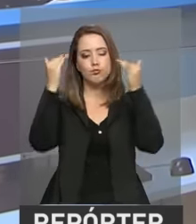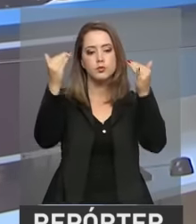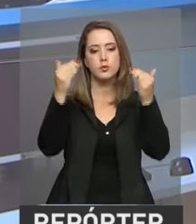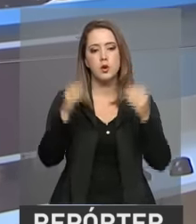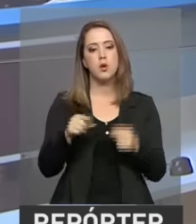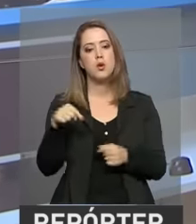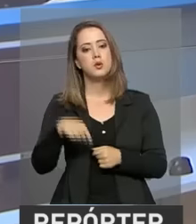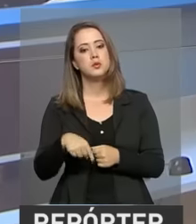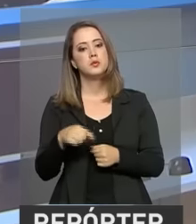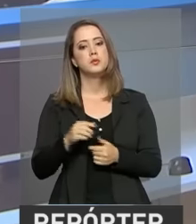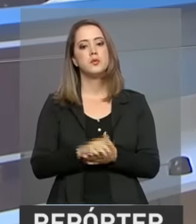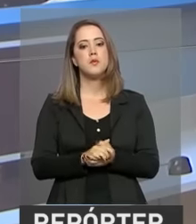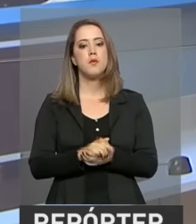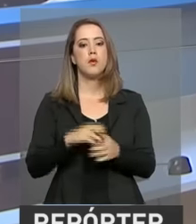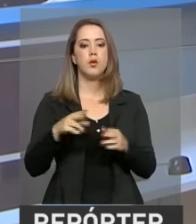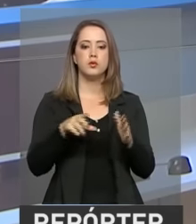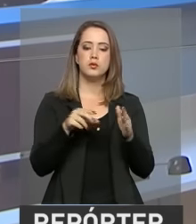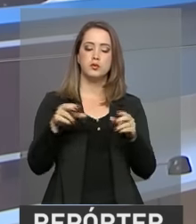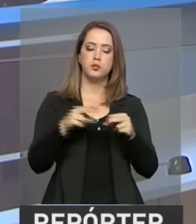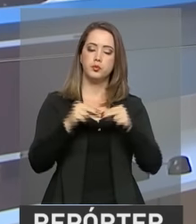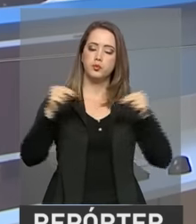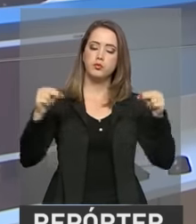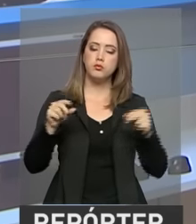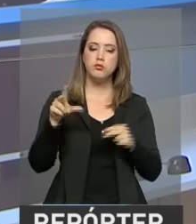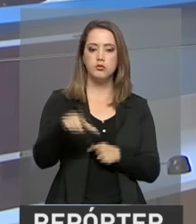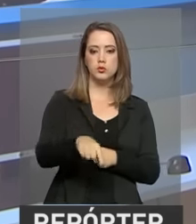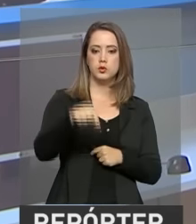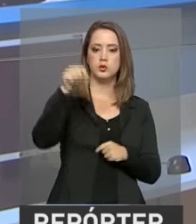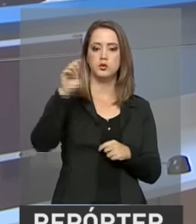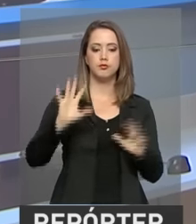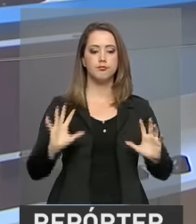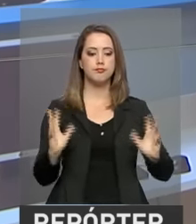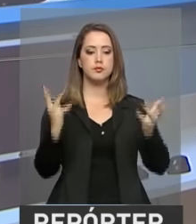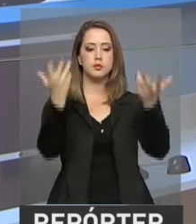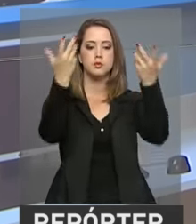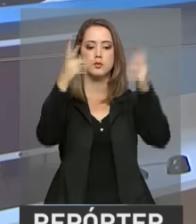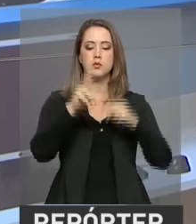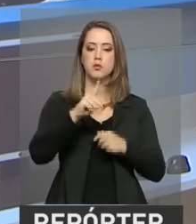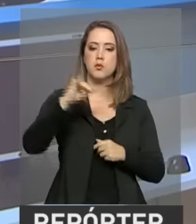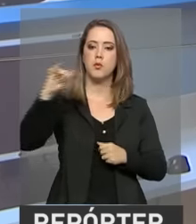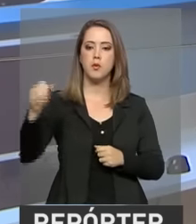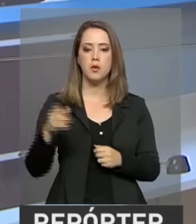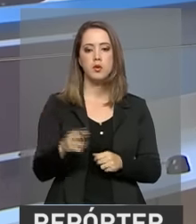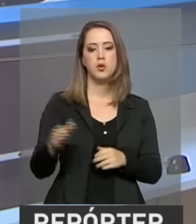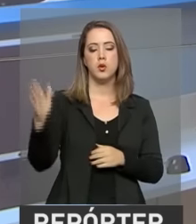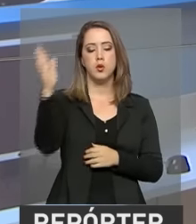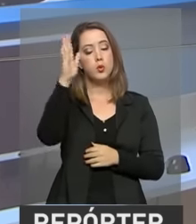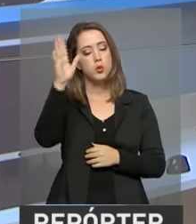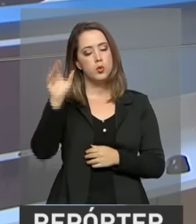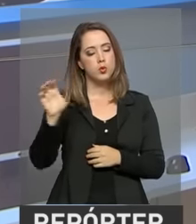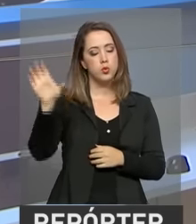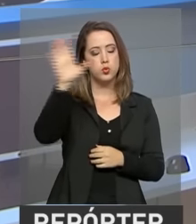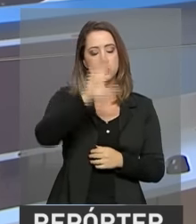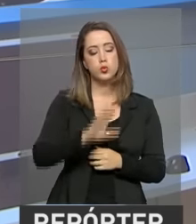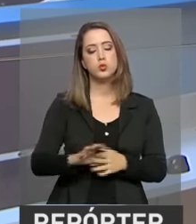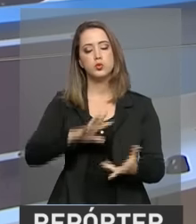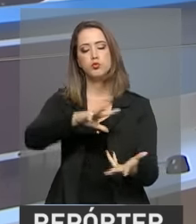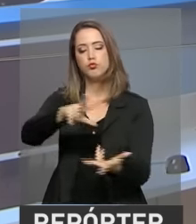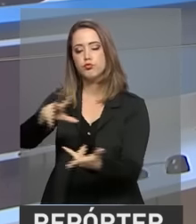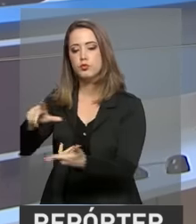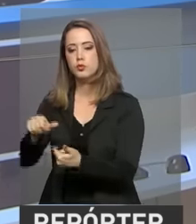fuzileiros navais de Brasília foi escolhido neste ano para Celebrar o dia internacional dos mantenedores da Paz das